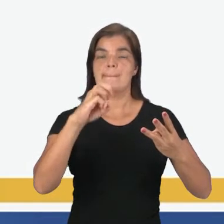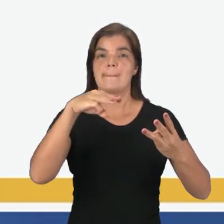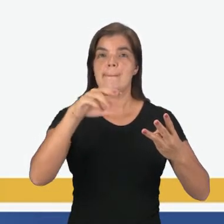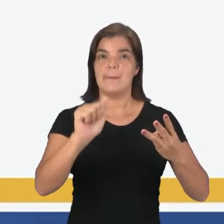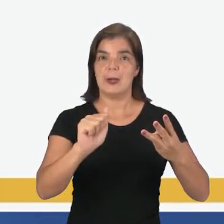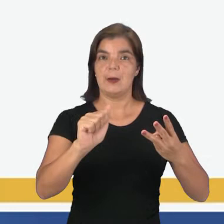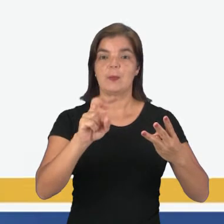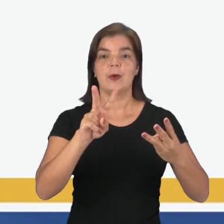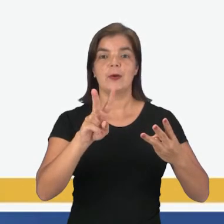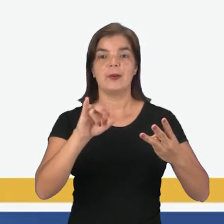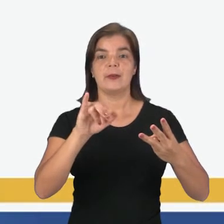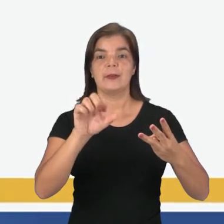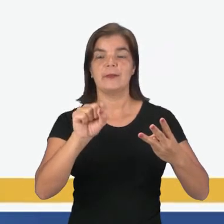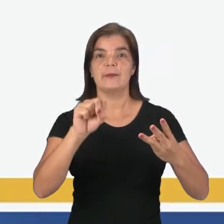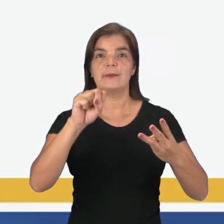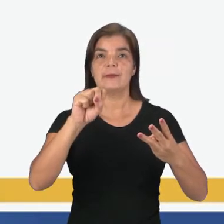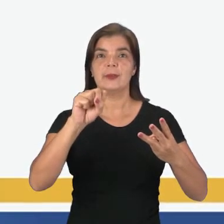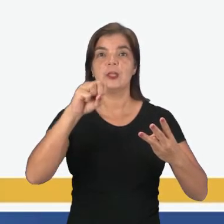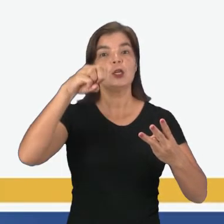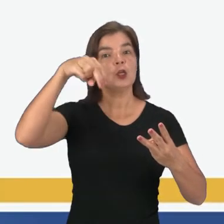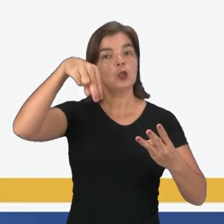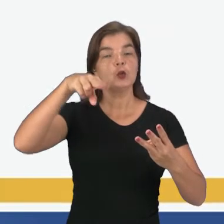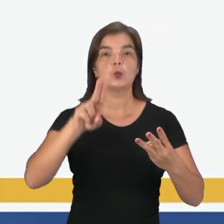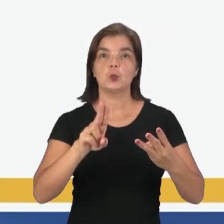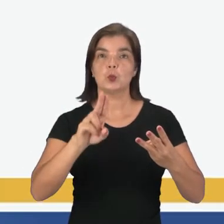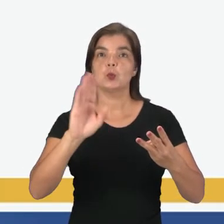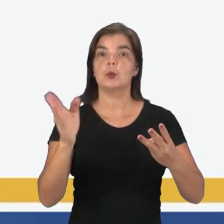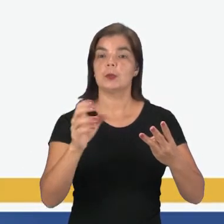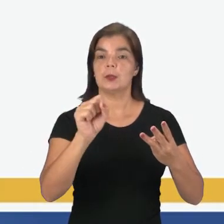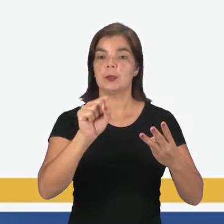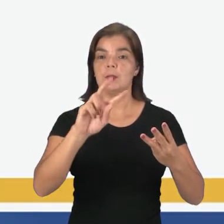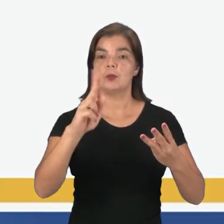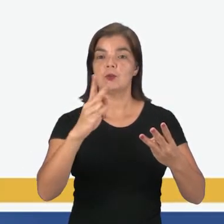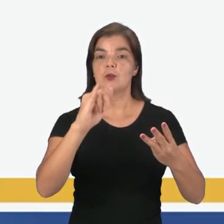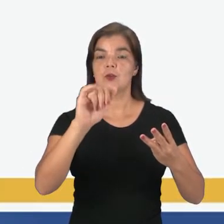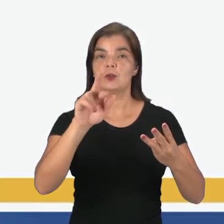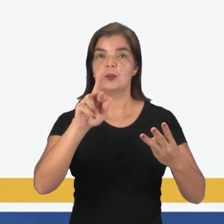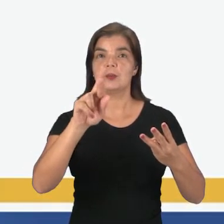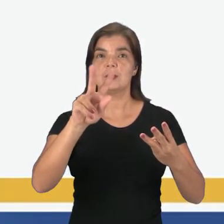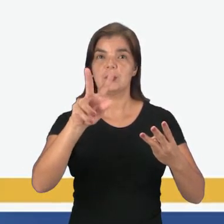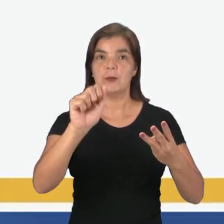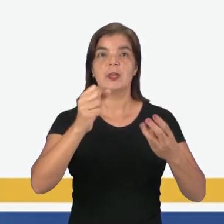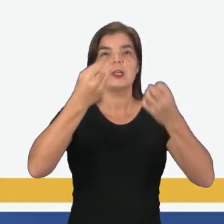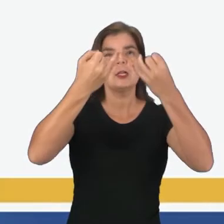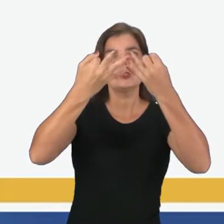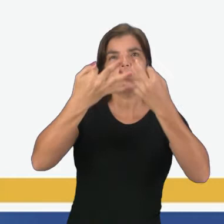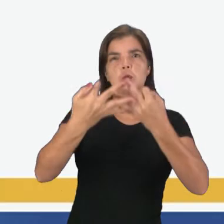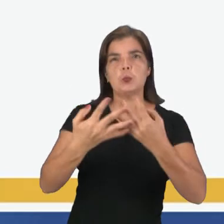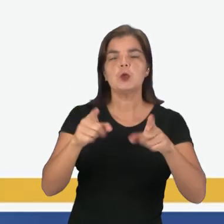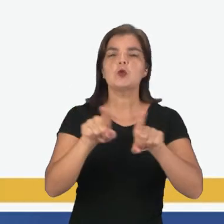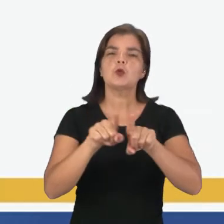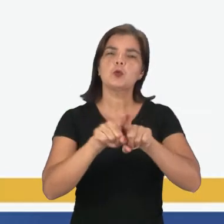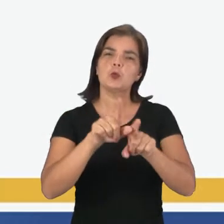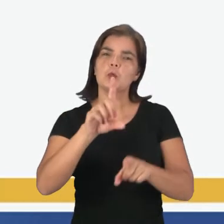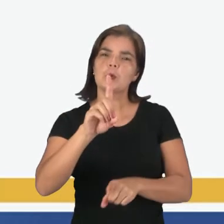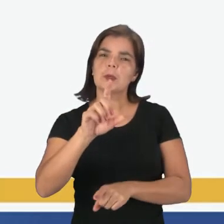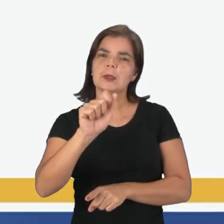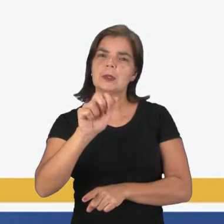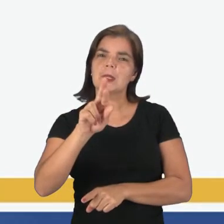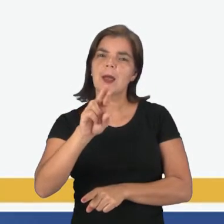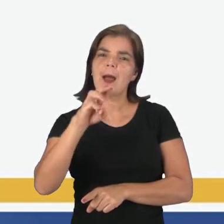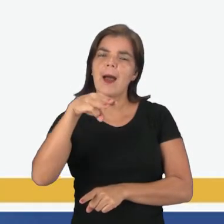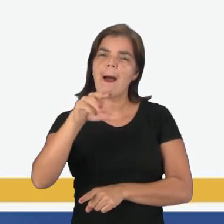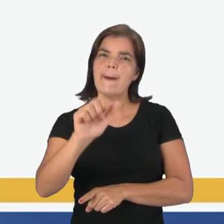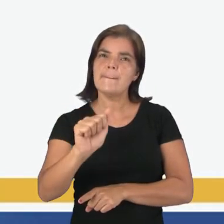cristã. A trindade no hinduísmo são 3 deuses. E eles também falam do Dharma, que são as